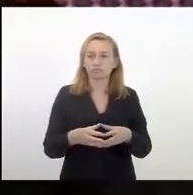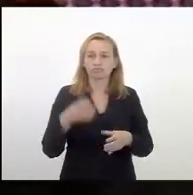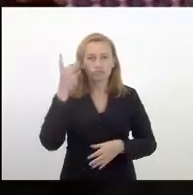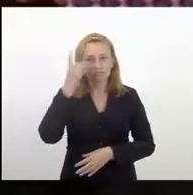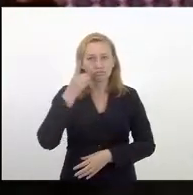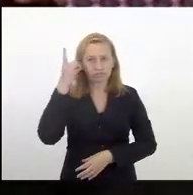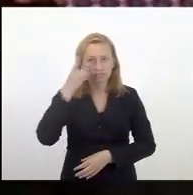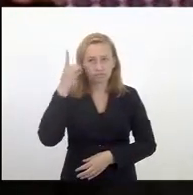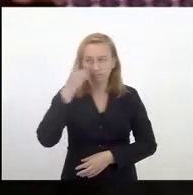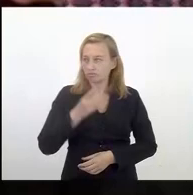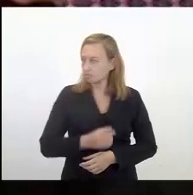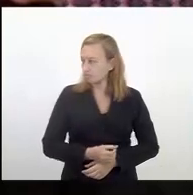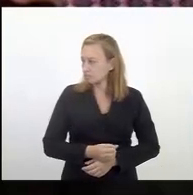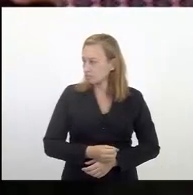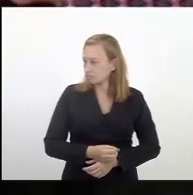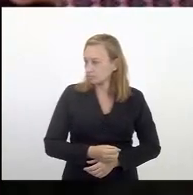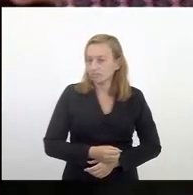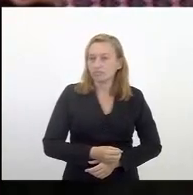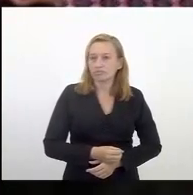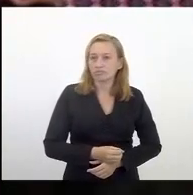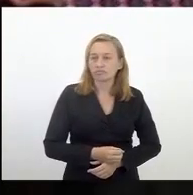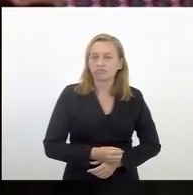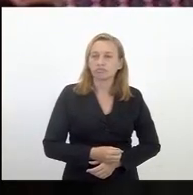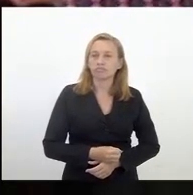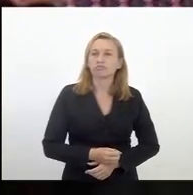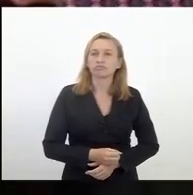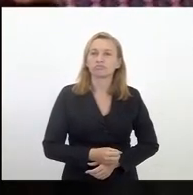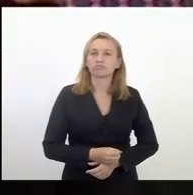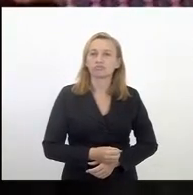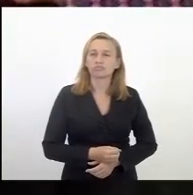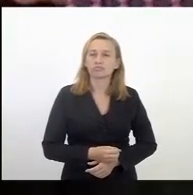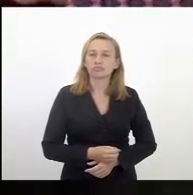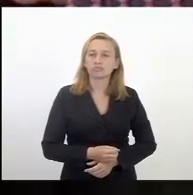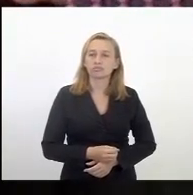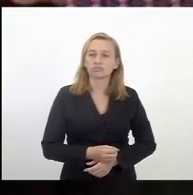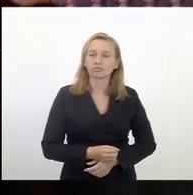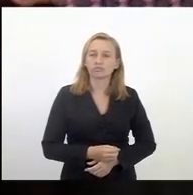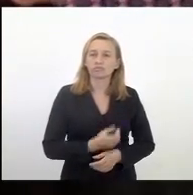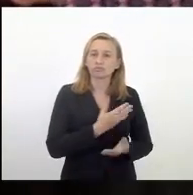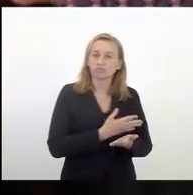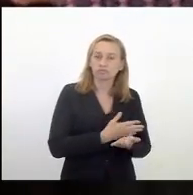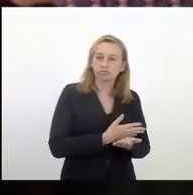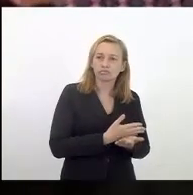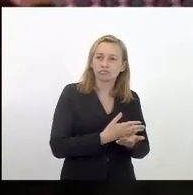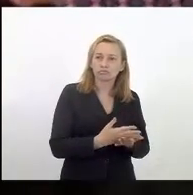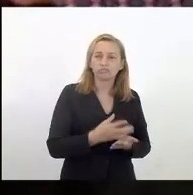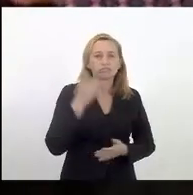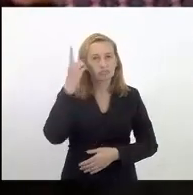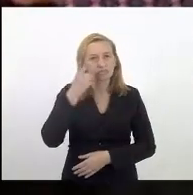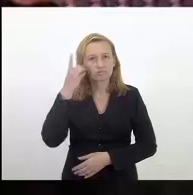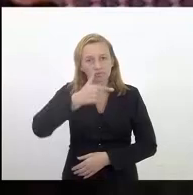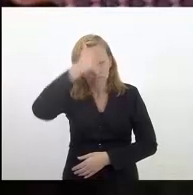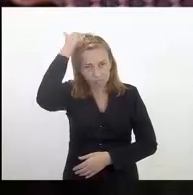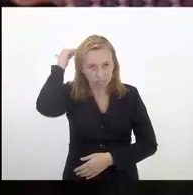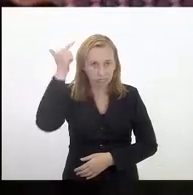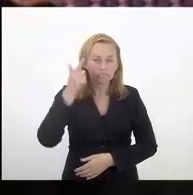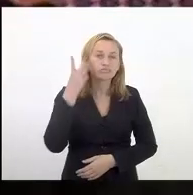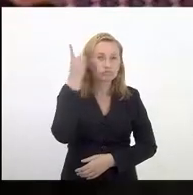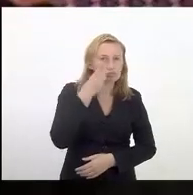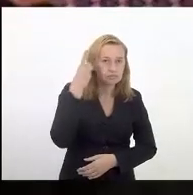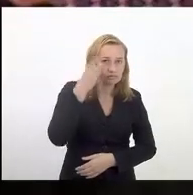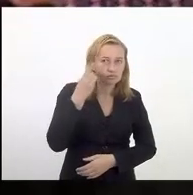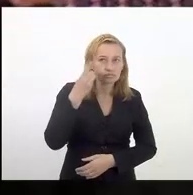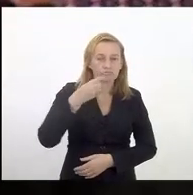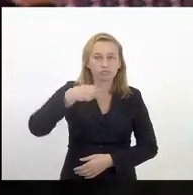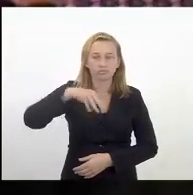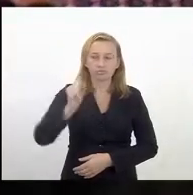os detalhes trazidos aqui desde a menção feita pelo Deputado Municipal agora deputada Martha